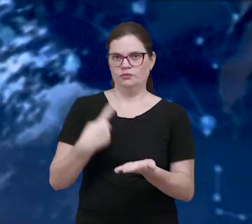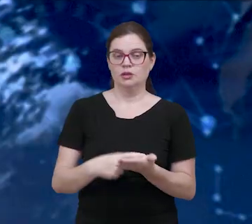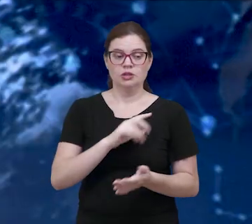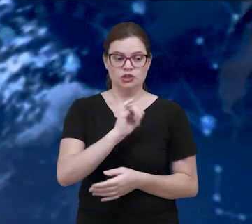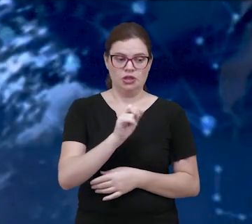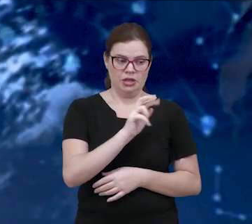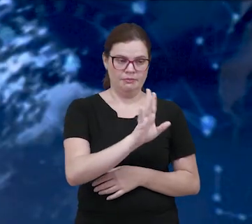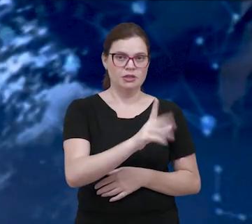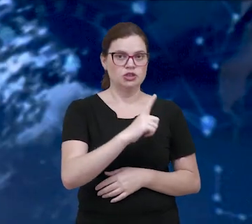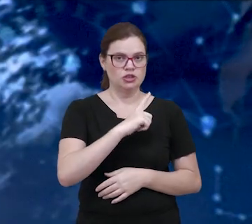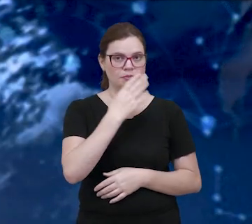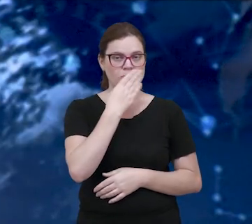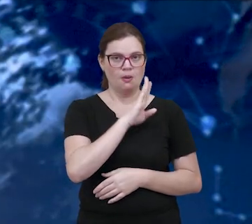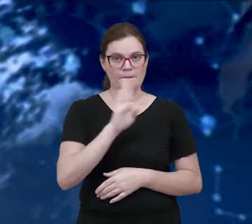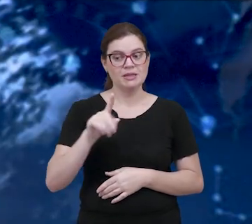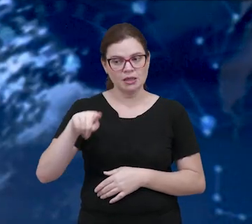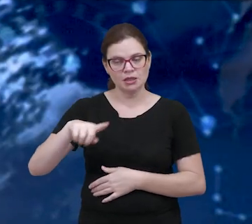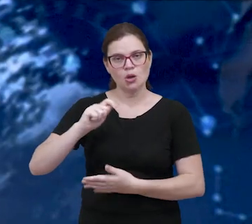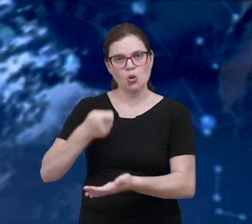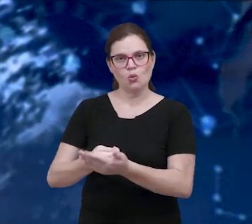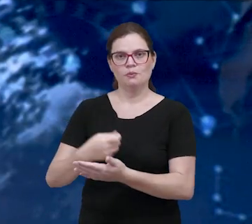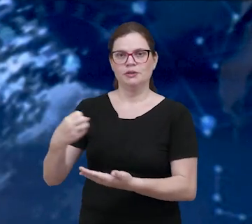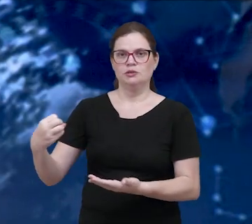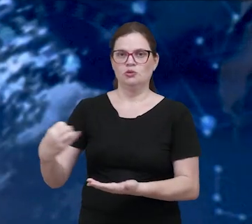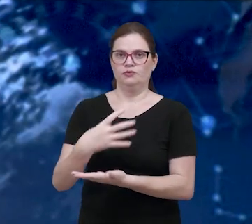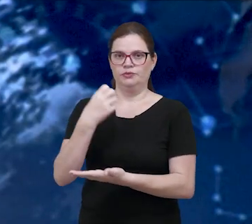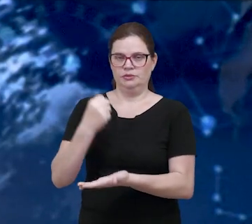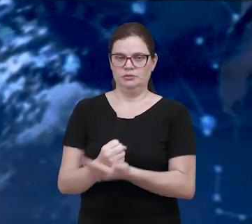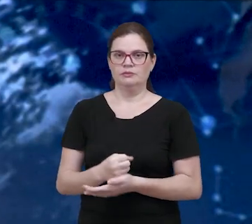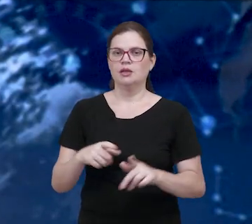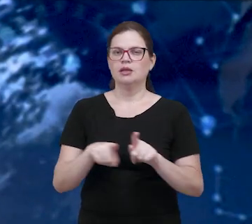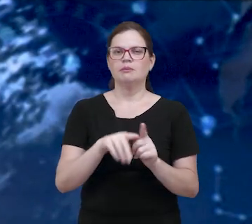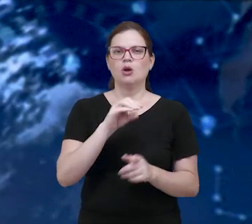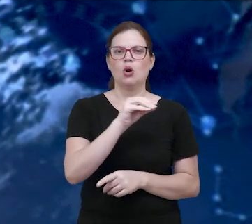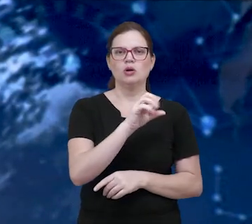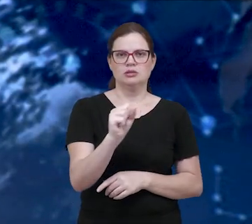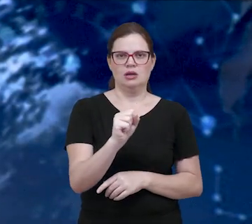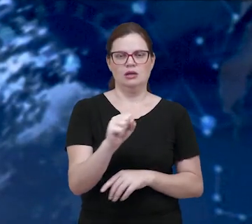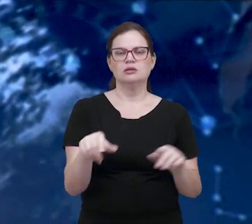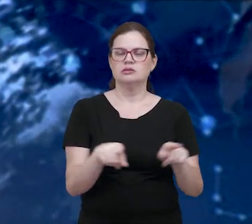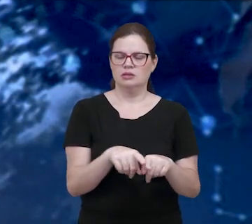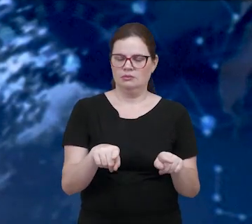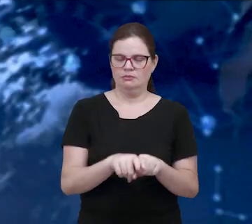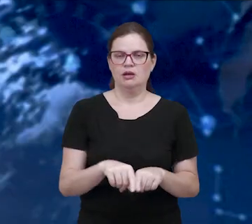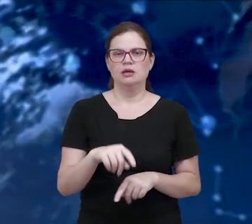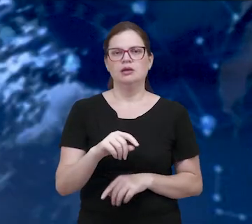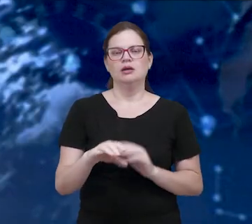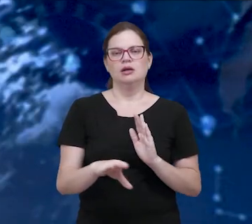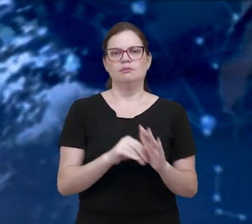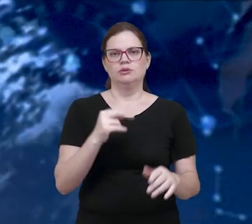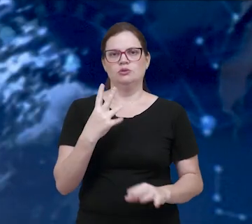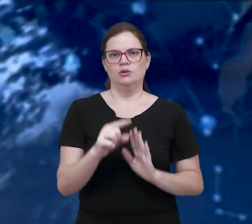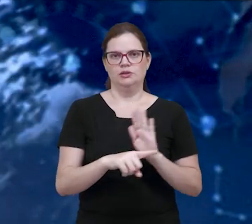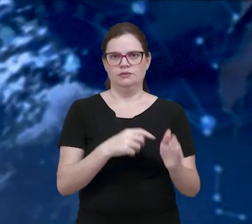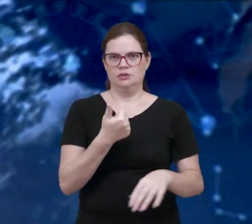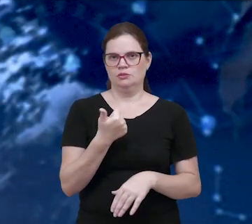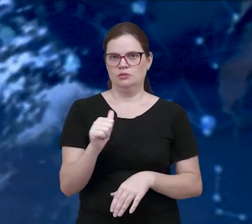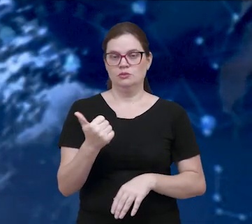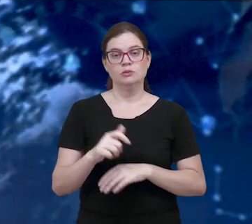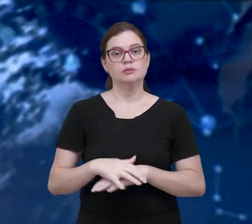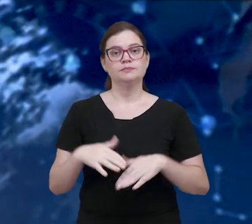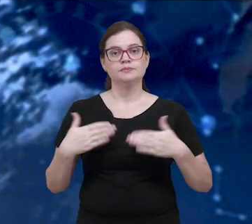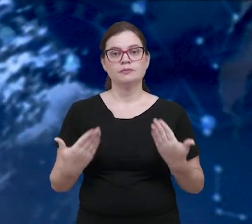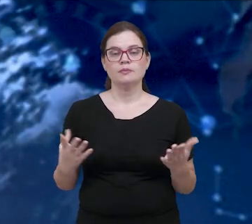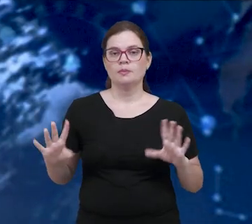Jeremias falando sobre isso, né? Então, ou seja, Oséias também 2,11 diz assim: farei